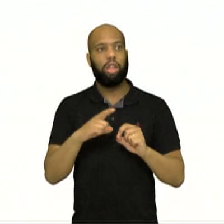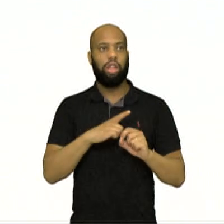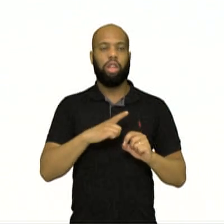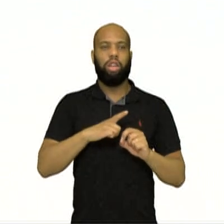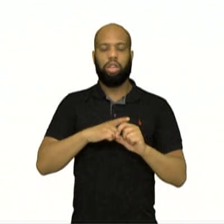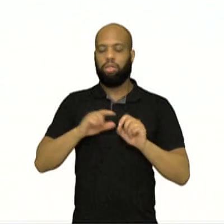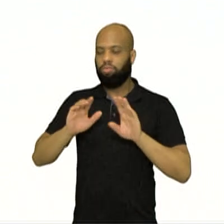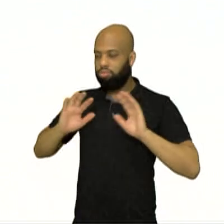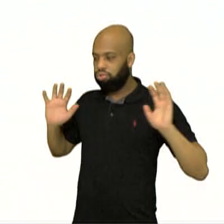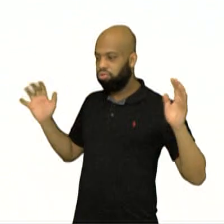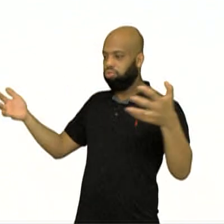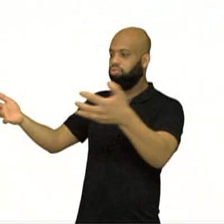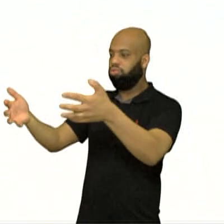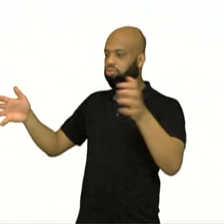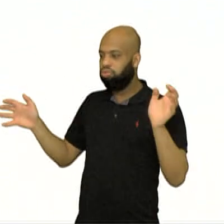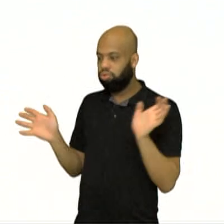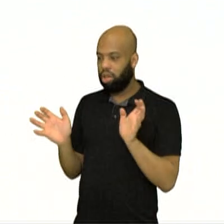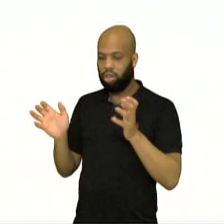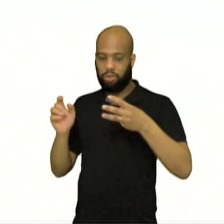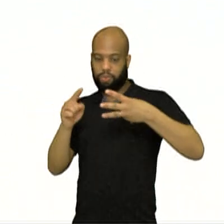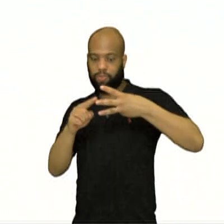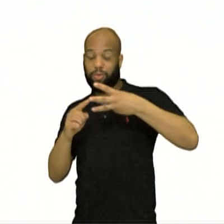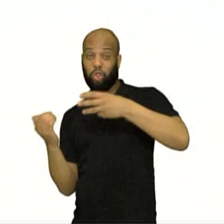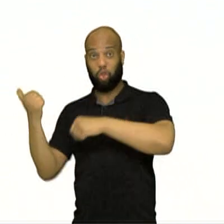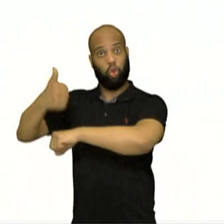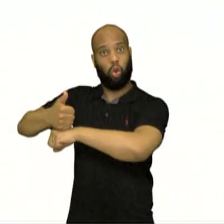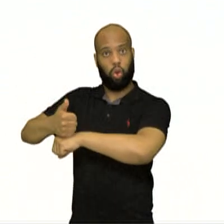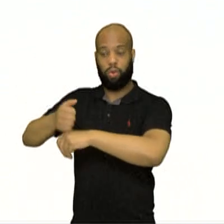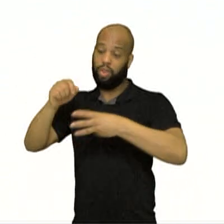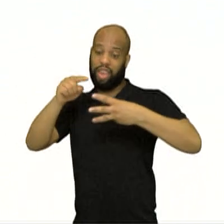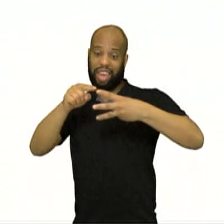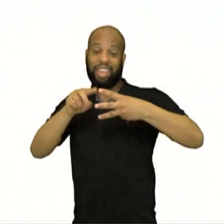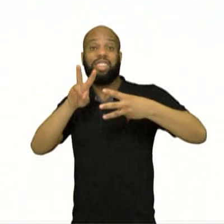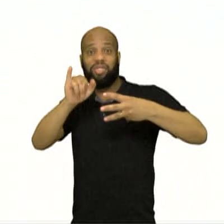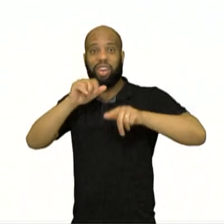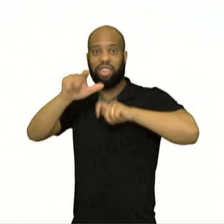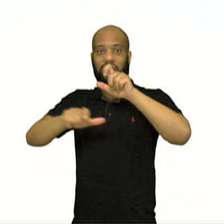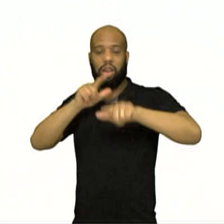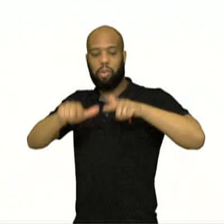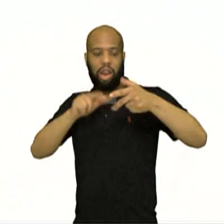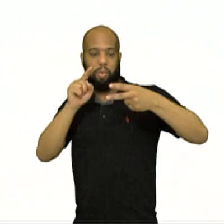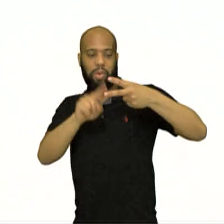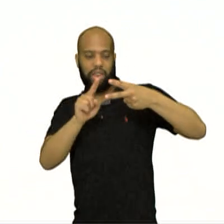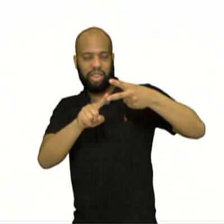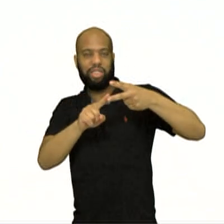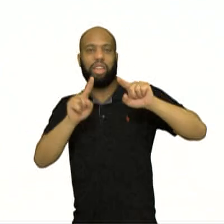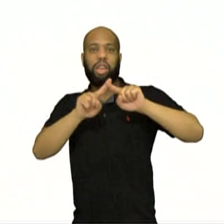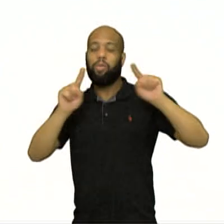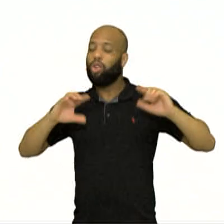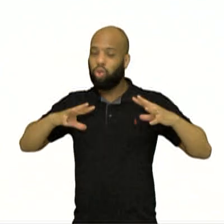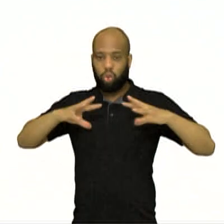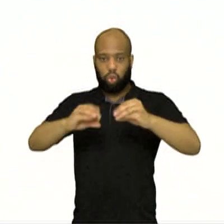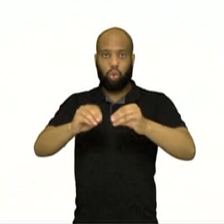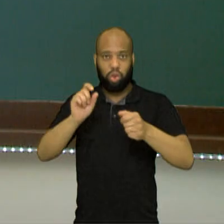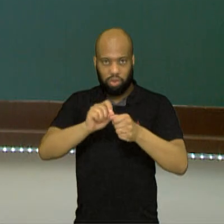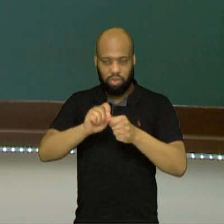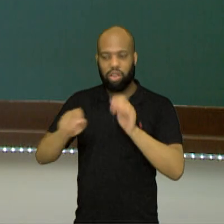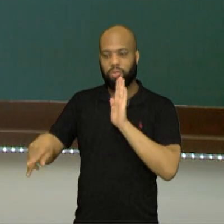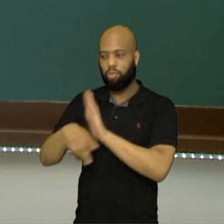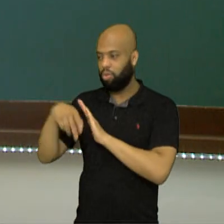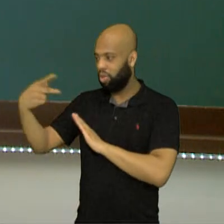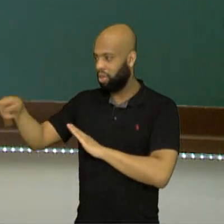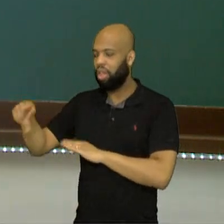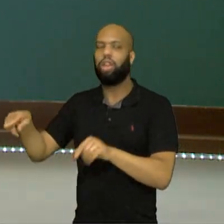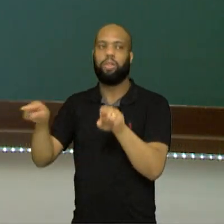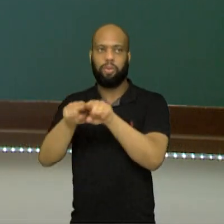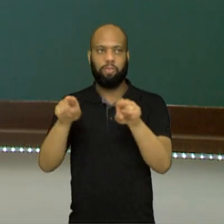ao senhor, né, que os próprios servos vão trabalhar ali para o senhor e tudo que eles fazerem ali, eles vão ter que, vai ser do próprio senhor,